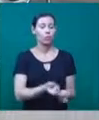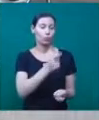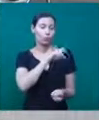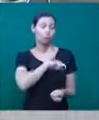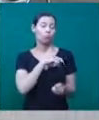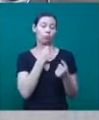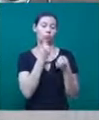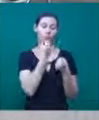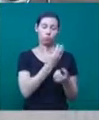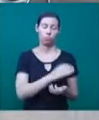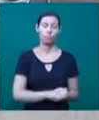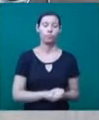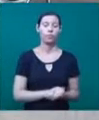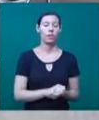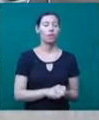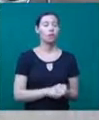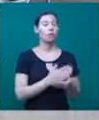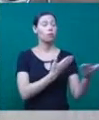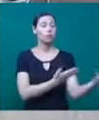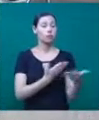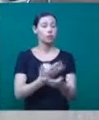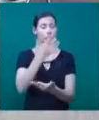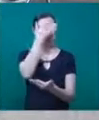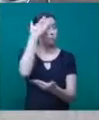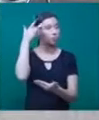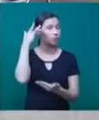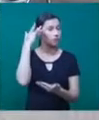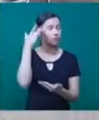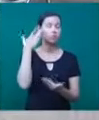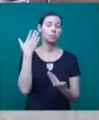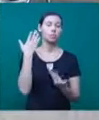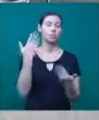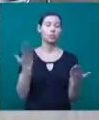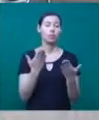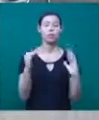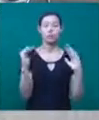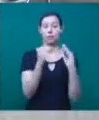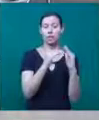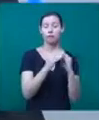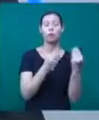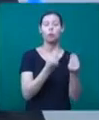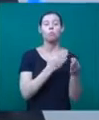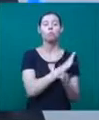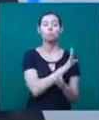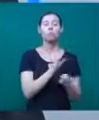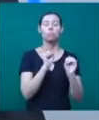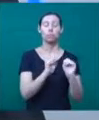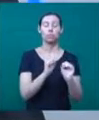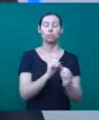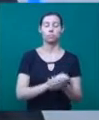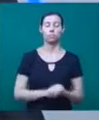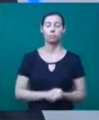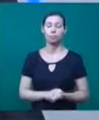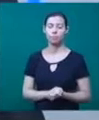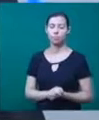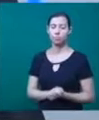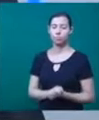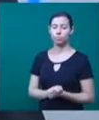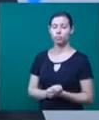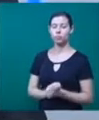convite mesmo, os agricultores podem participar dessa vez, isso é muito interessante. Como que eles vão poder participar, professor? Eles podem